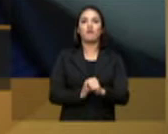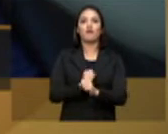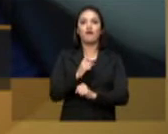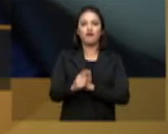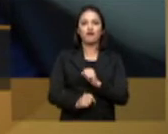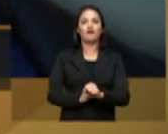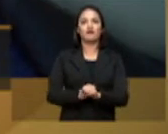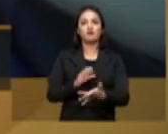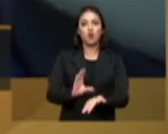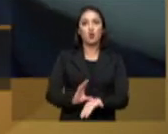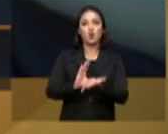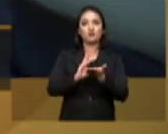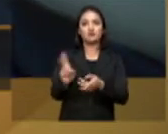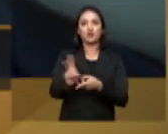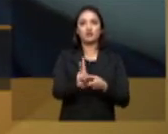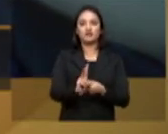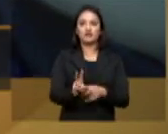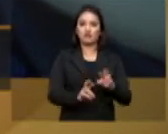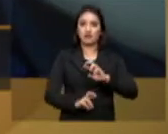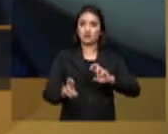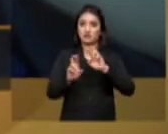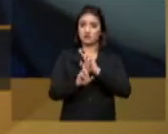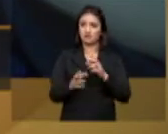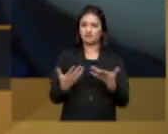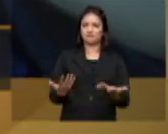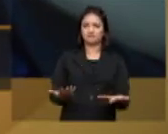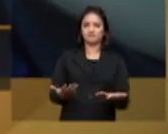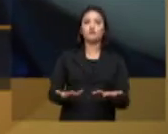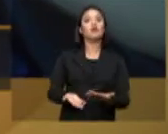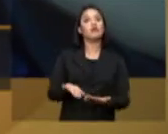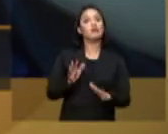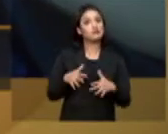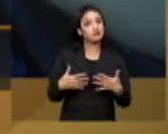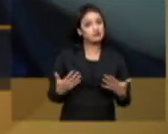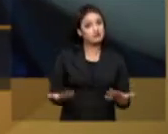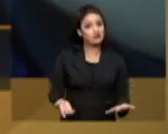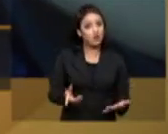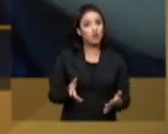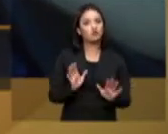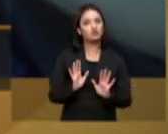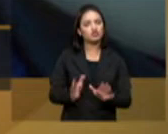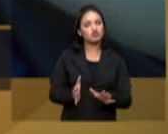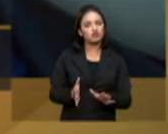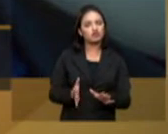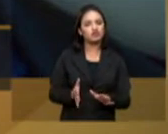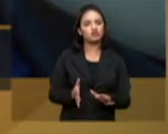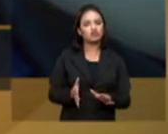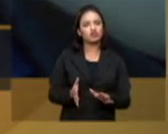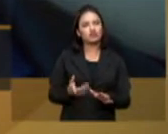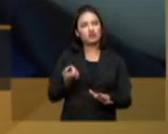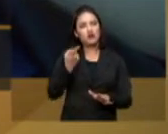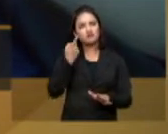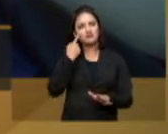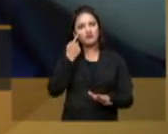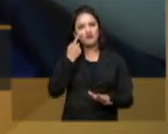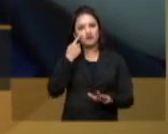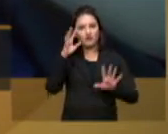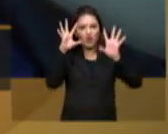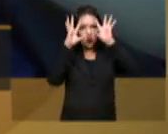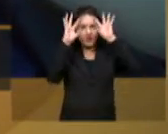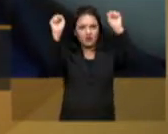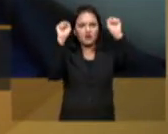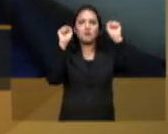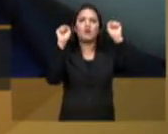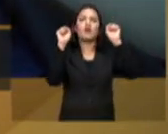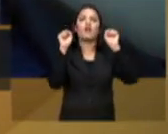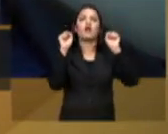profissões. Na ocasião, com apoio em julgado do Tribunal Constitucional da Espanha, aduzi